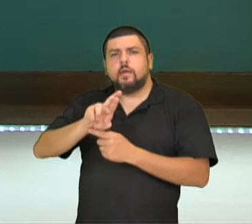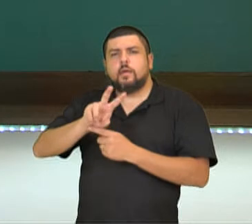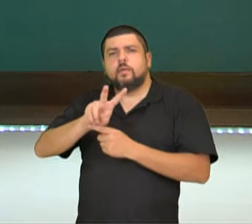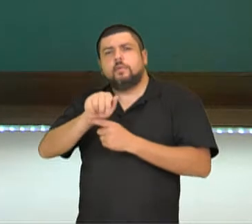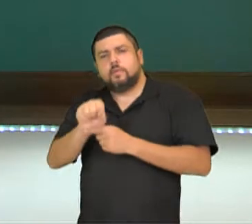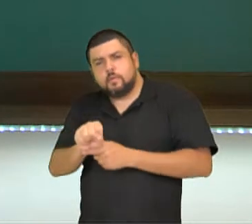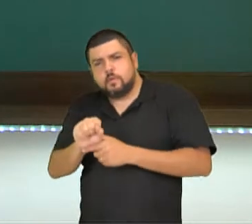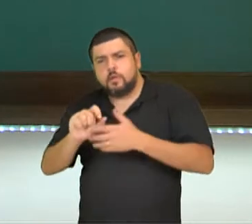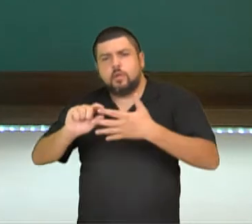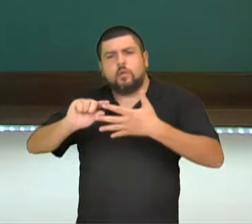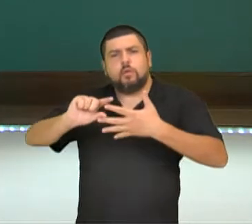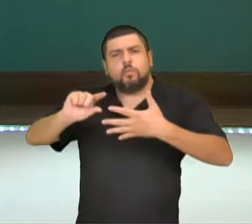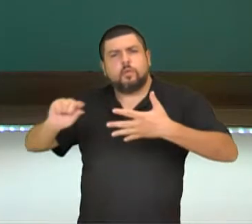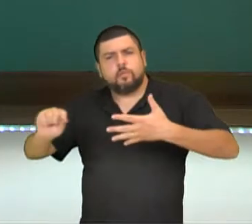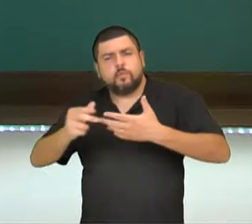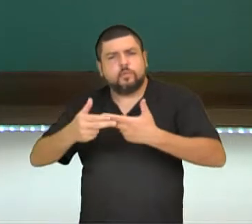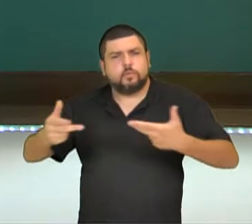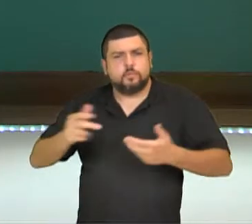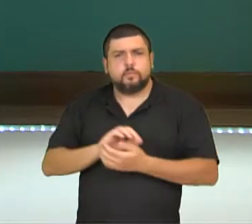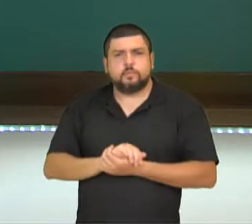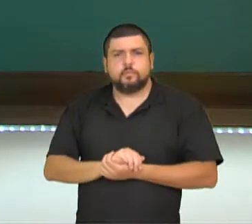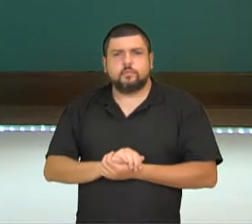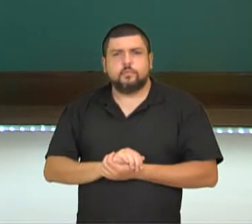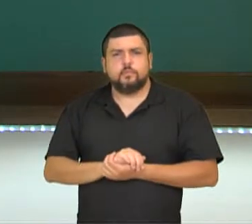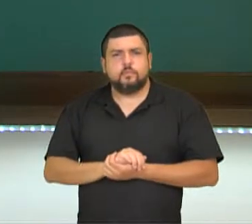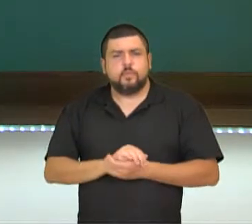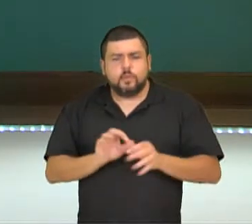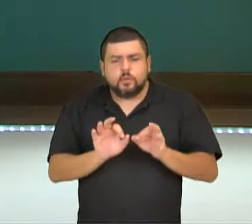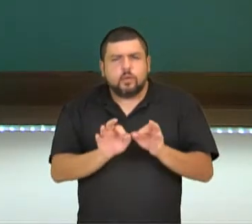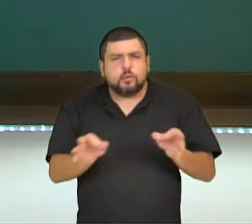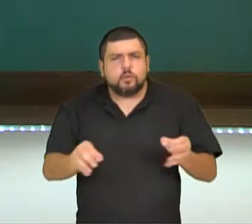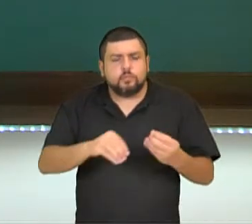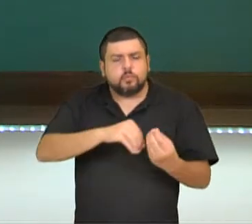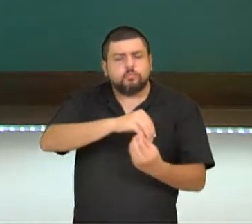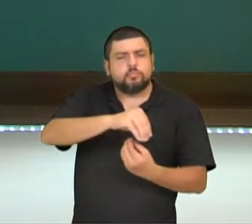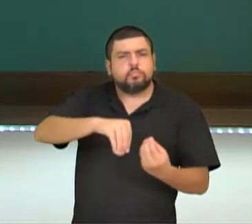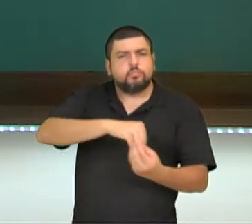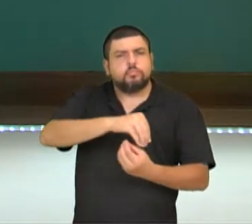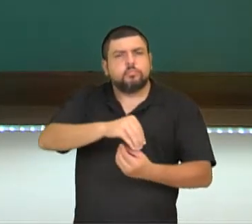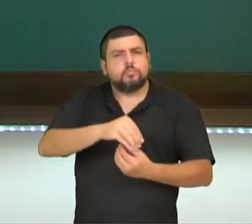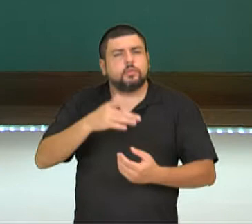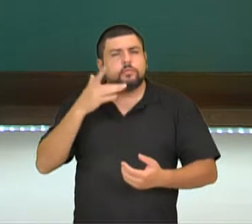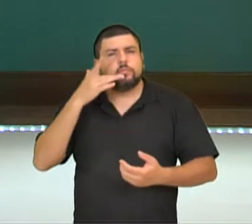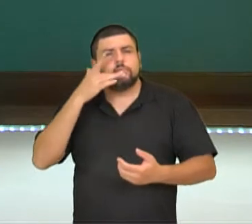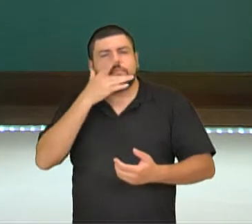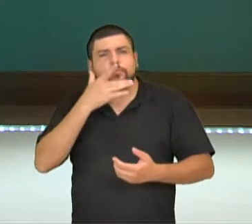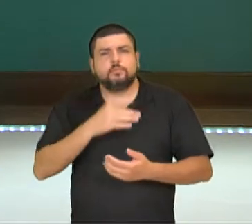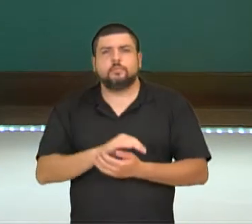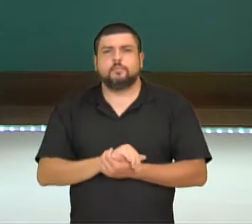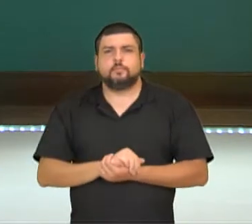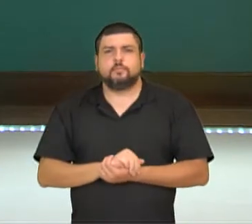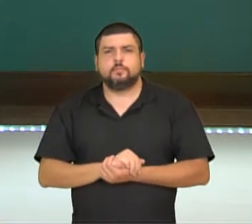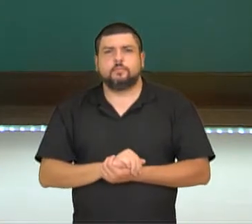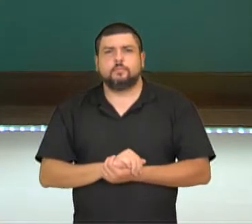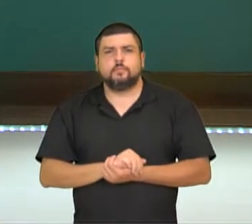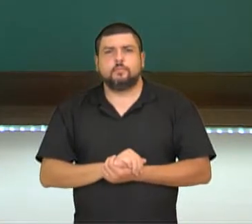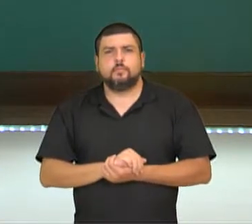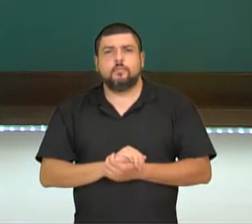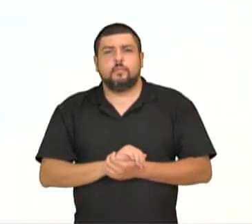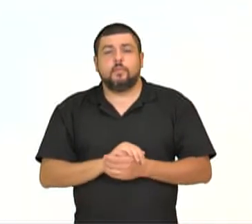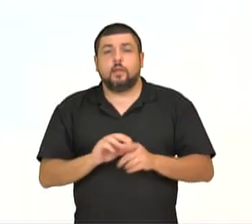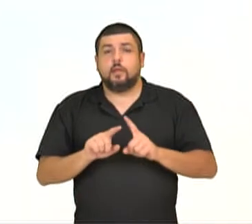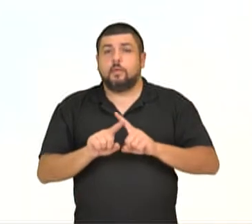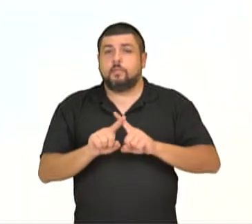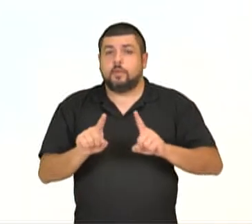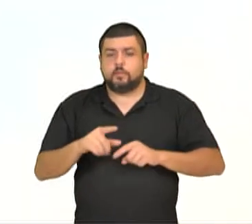saboroso, não precisa grande coisa. Temperinho caseiro é o recomendado. Mas além de